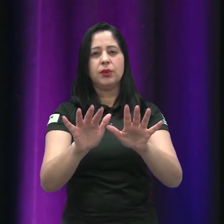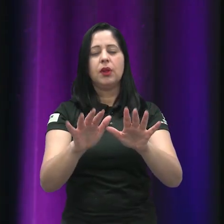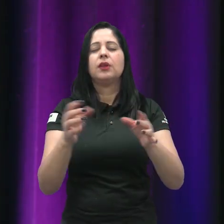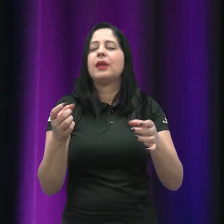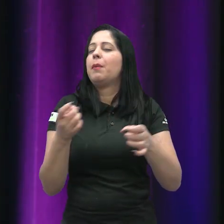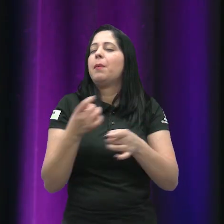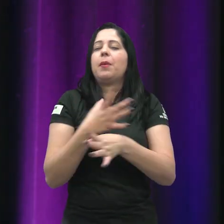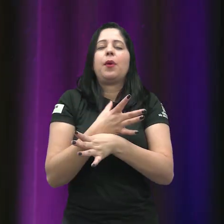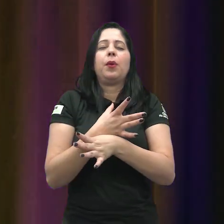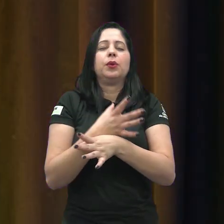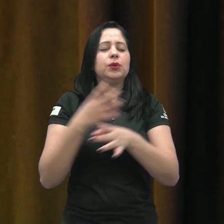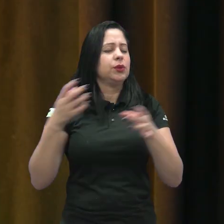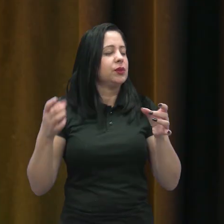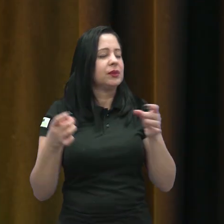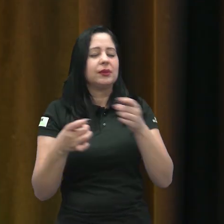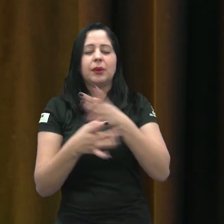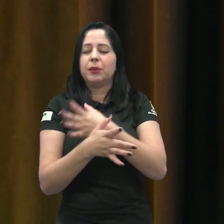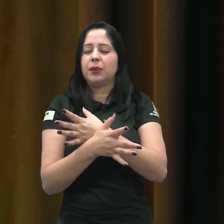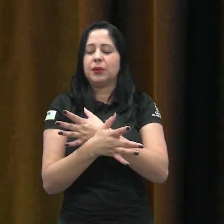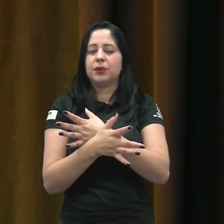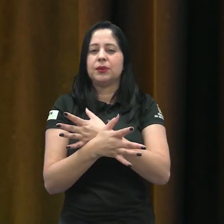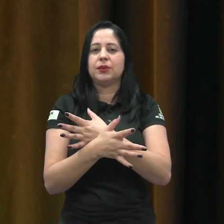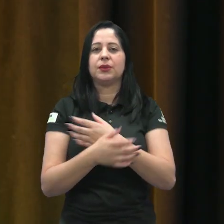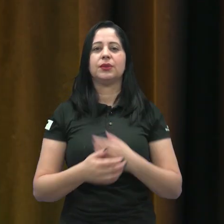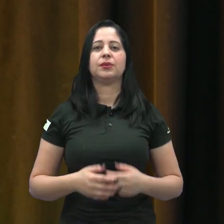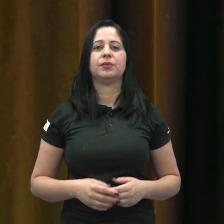está feito.